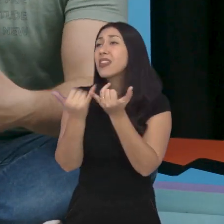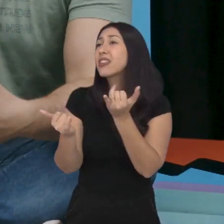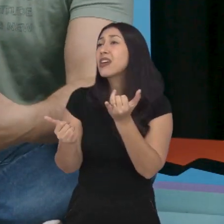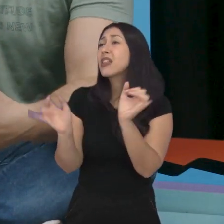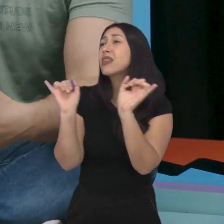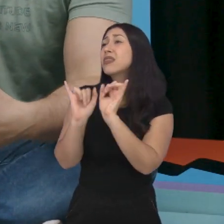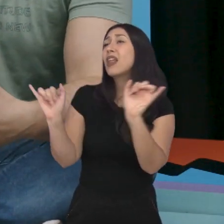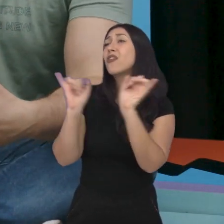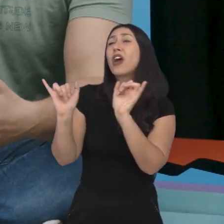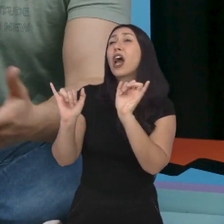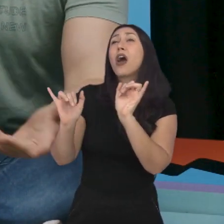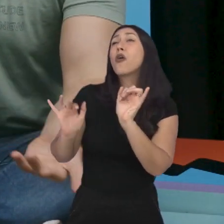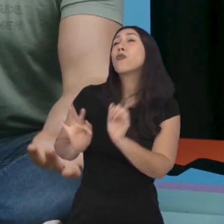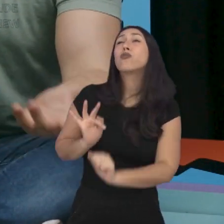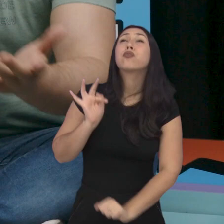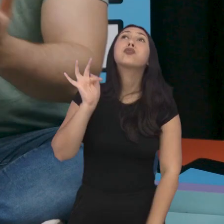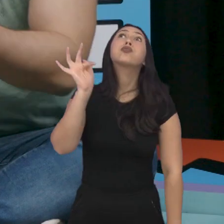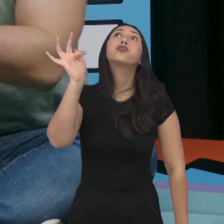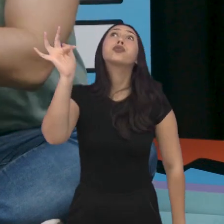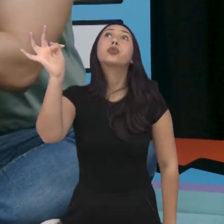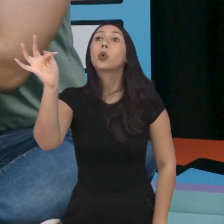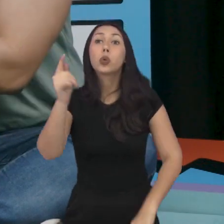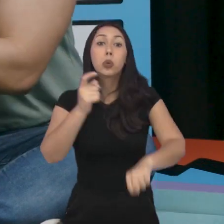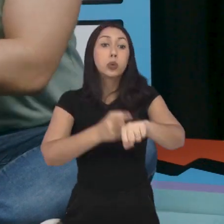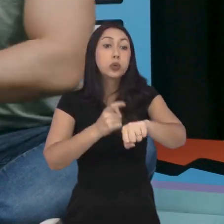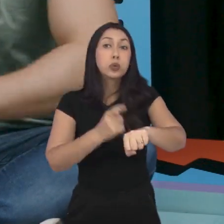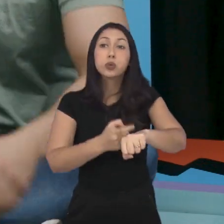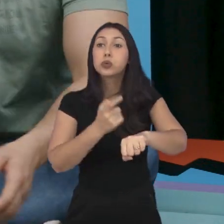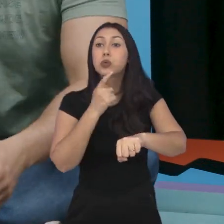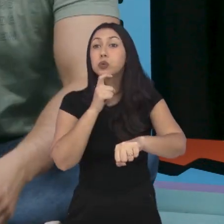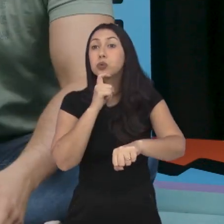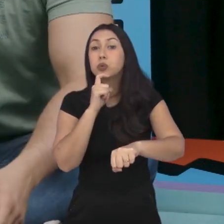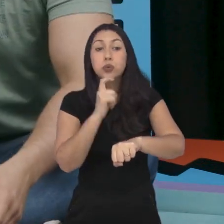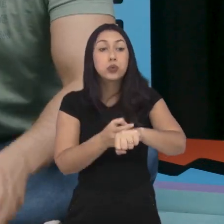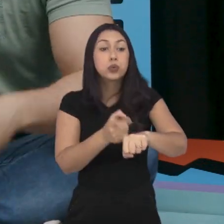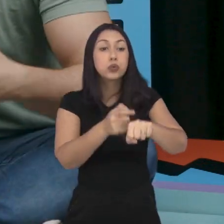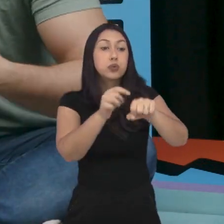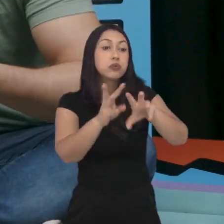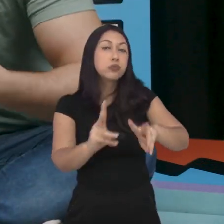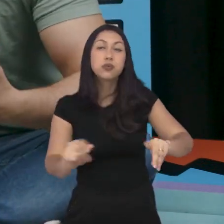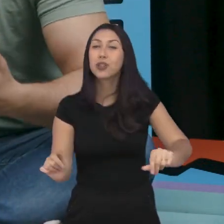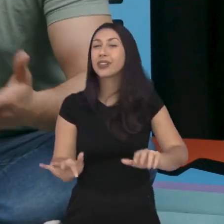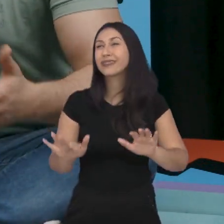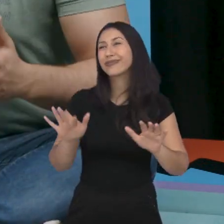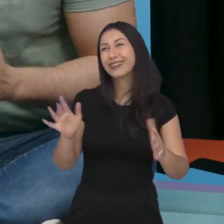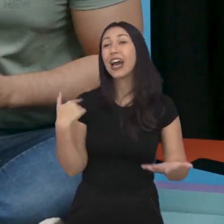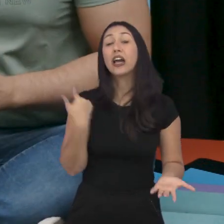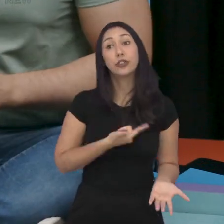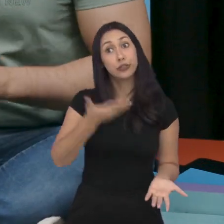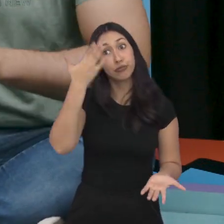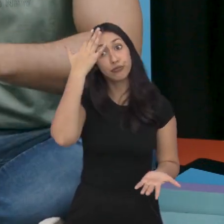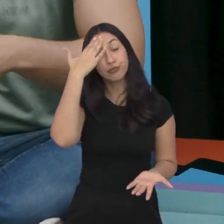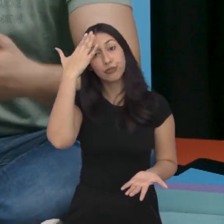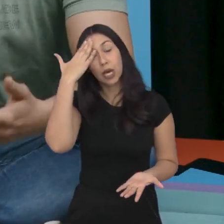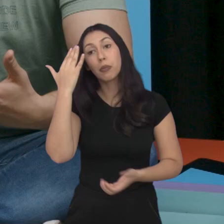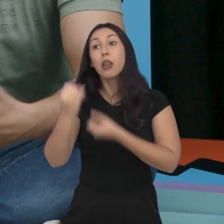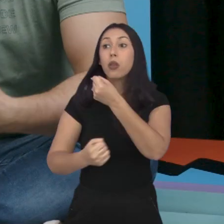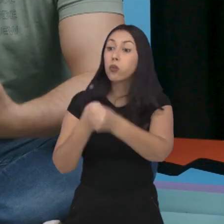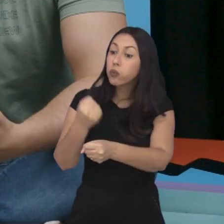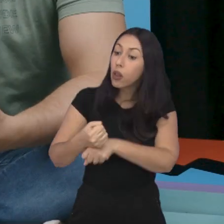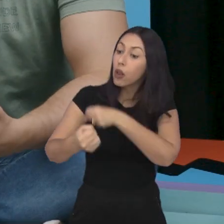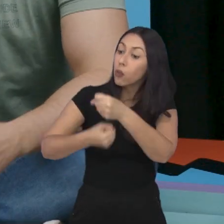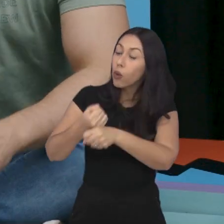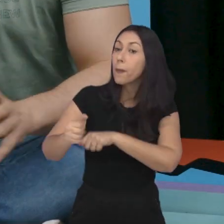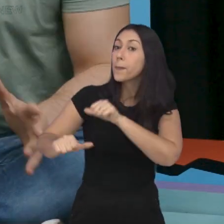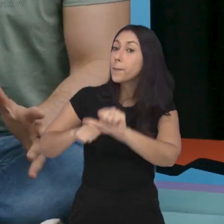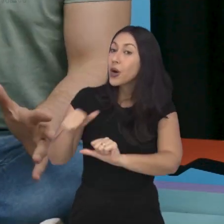algo distante. O derretimento das calotas polares, a gente fala disso há tanto tempo e elas ainda estão lá, a gente sabe o impacto que tem ano após